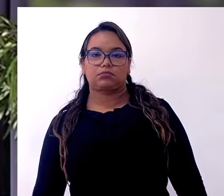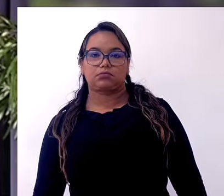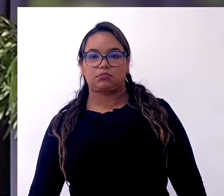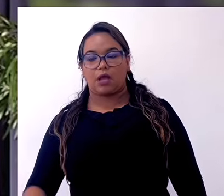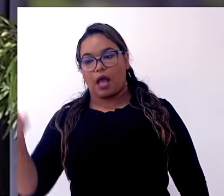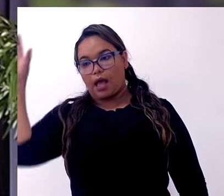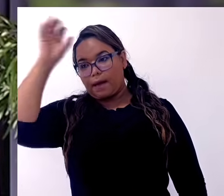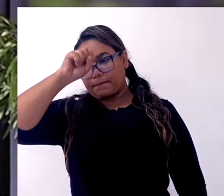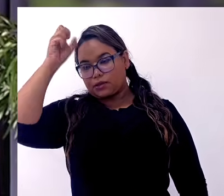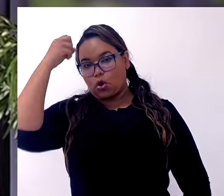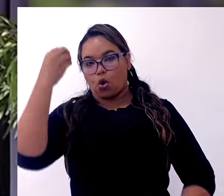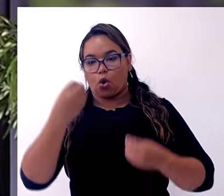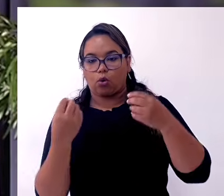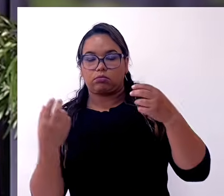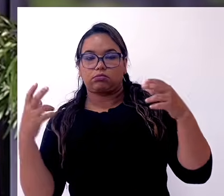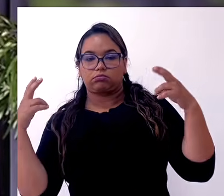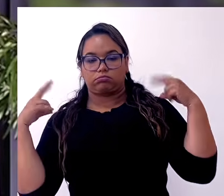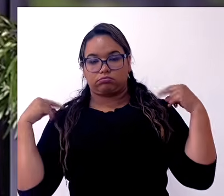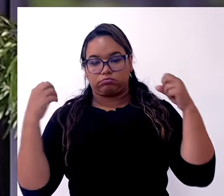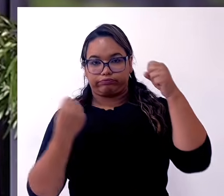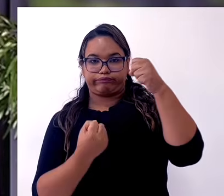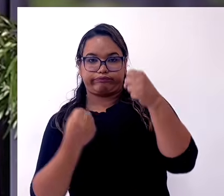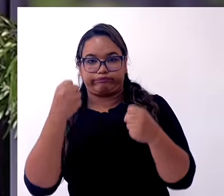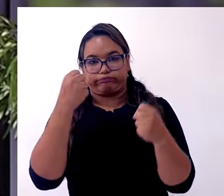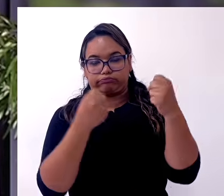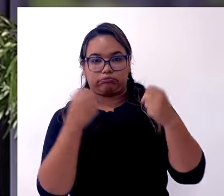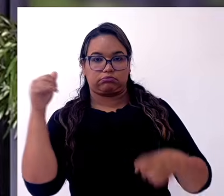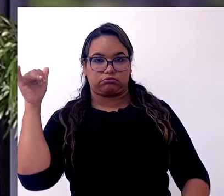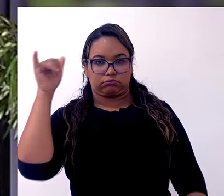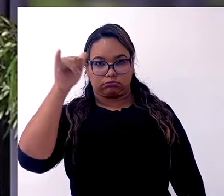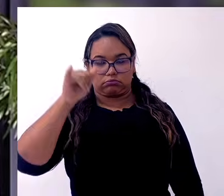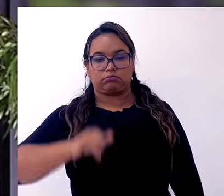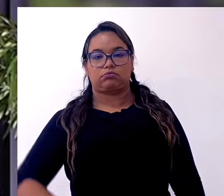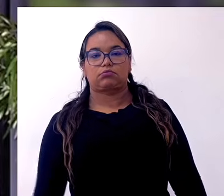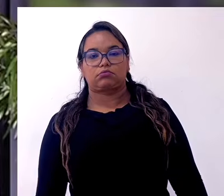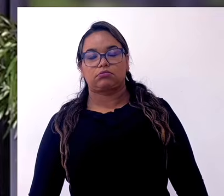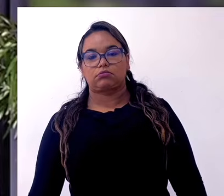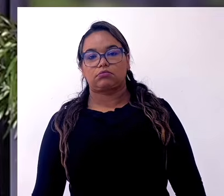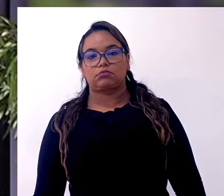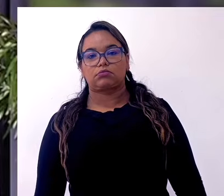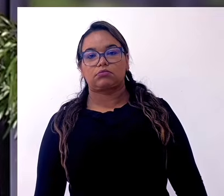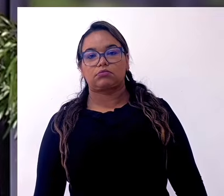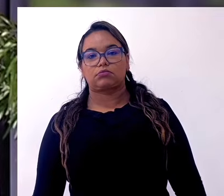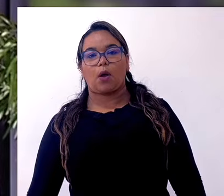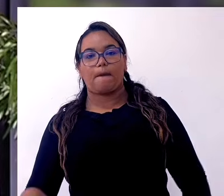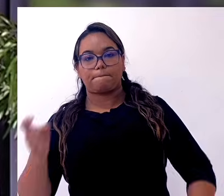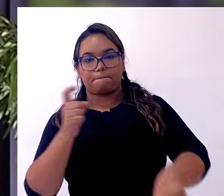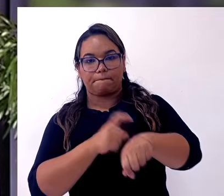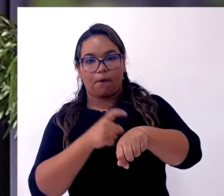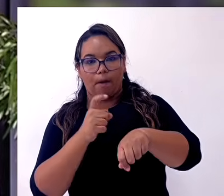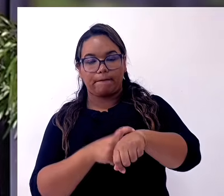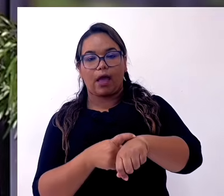E eles mencionam os nomes dos passageiros daqueles aviões da United Airlines.